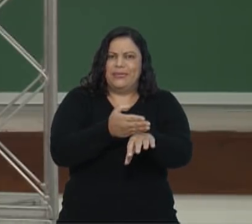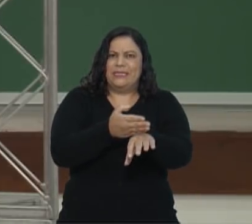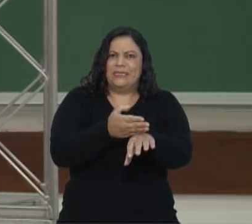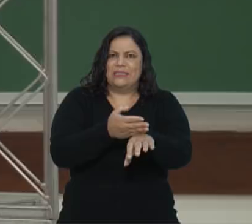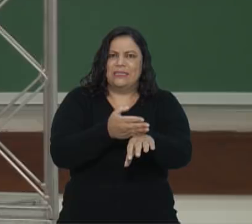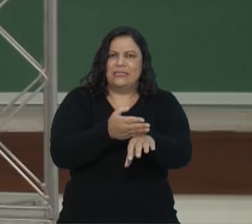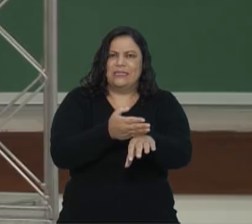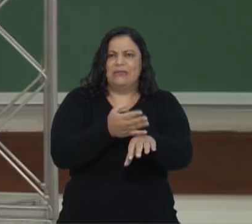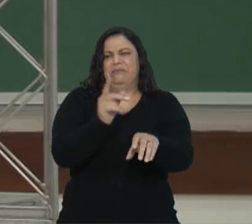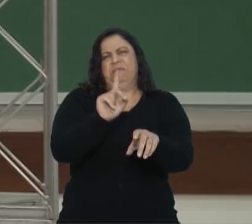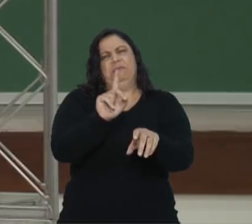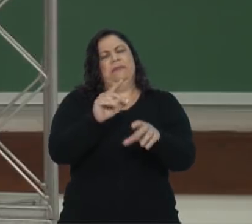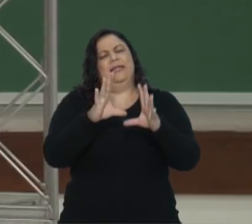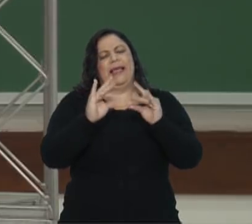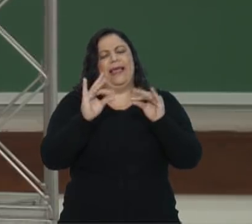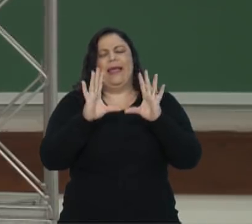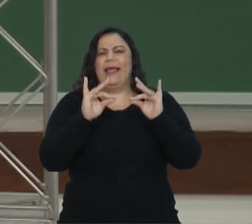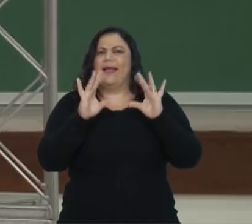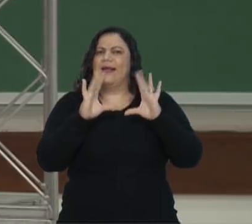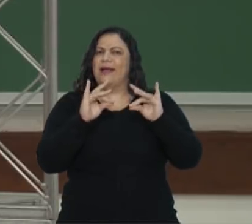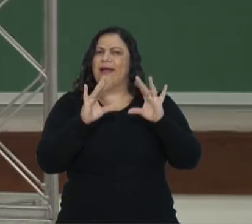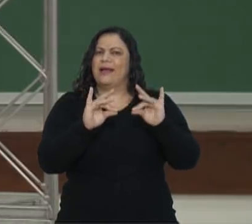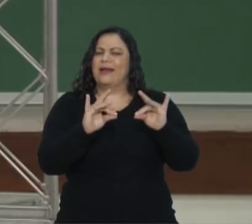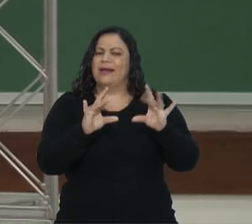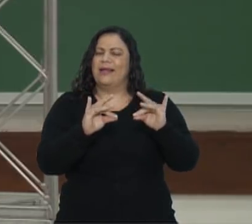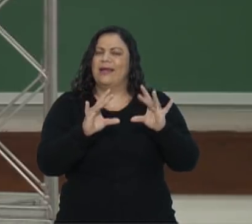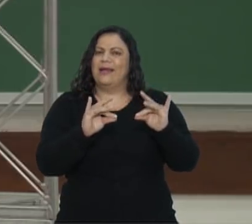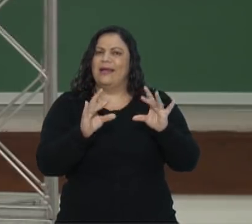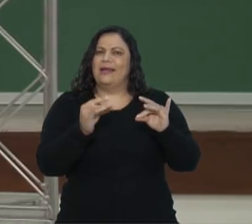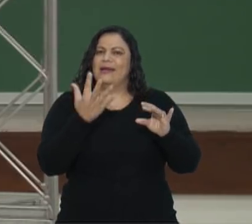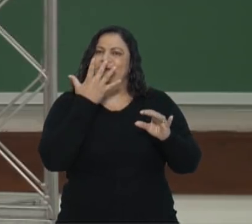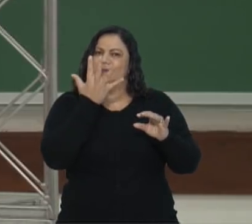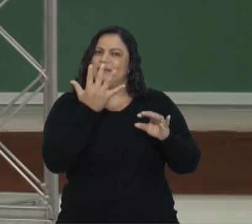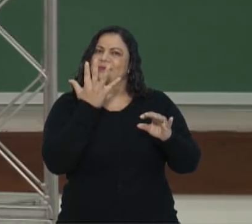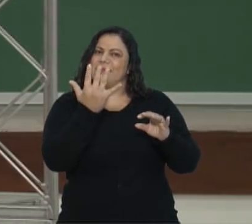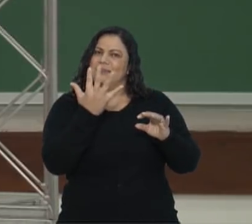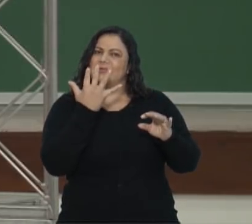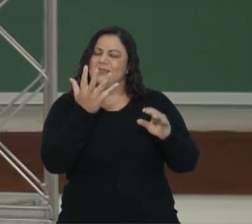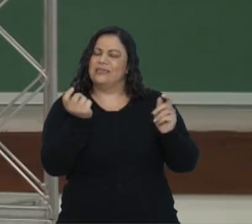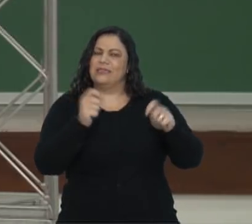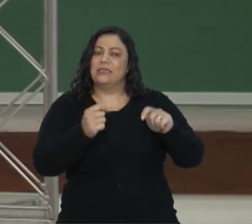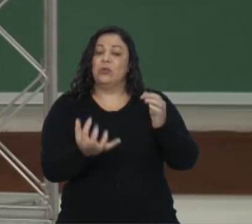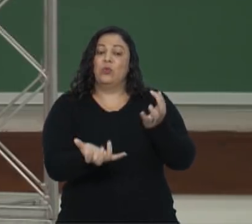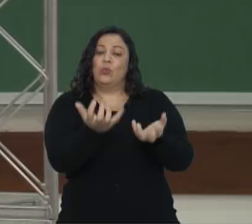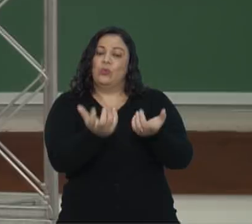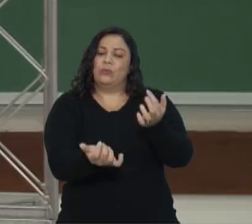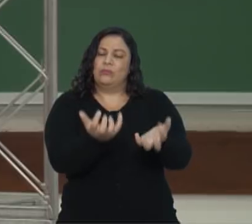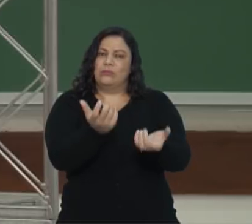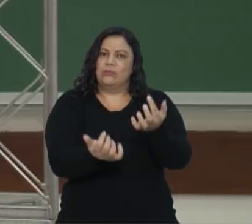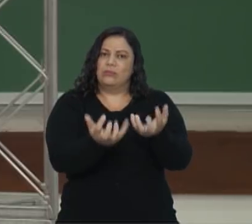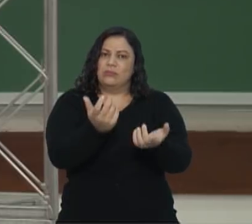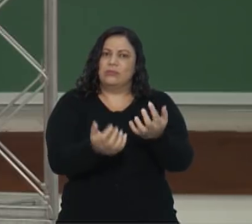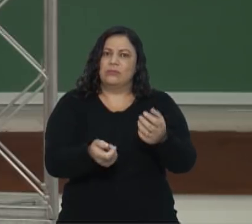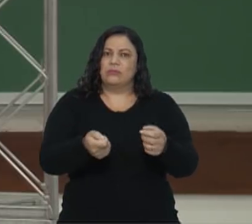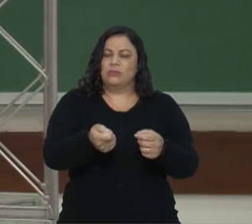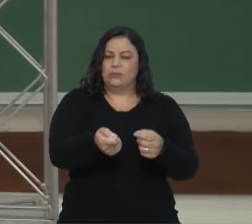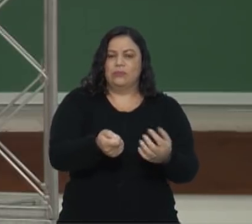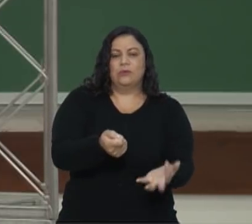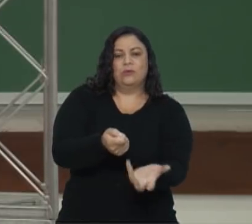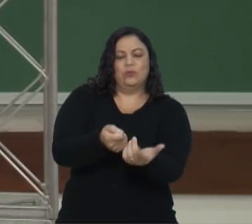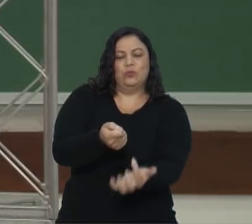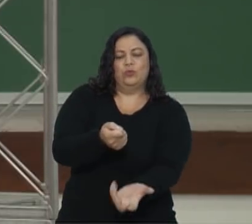translúcida, transparente? Então percebam que com o calor da chama aquecendo essa frigideira, tem